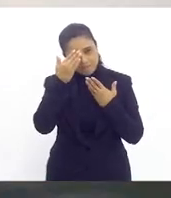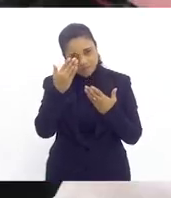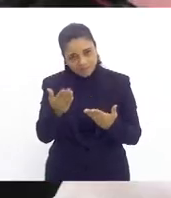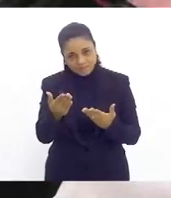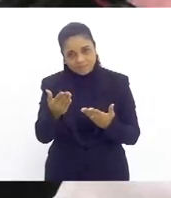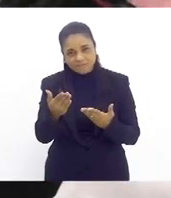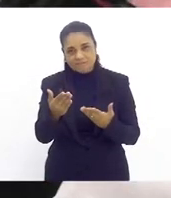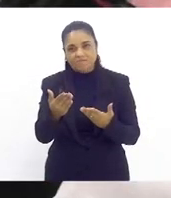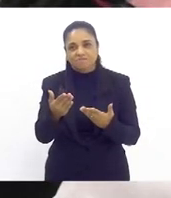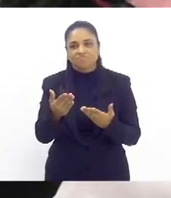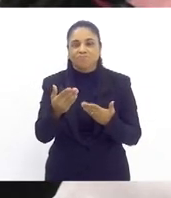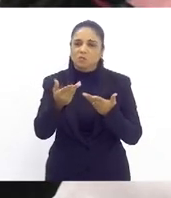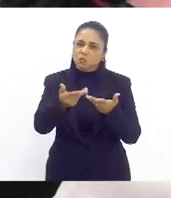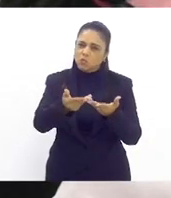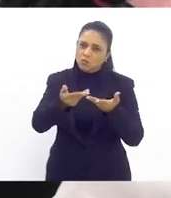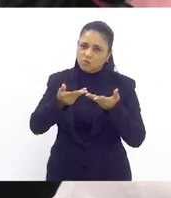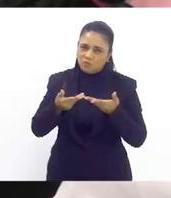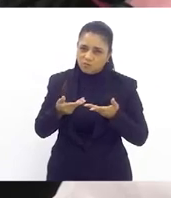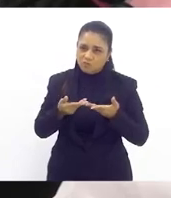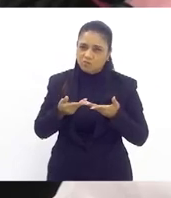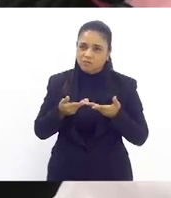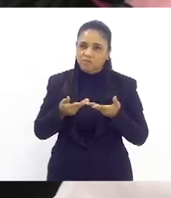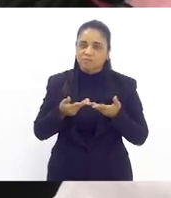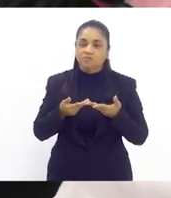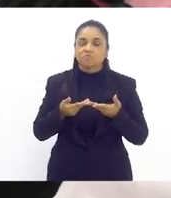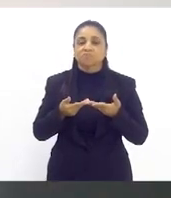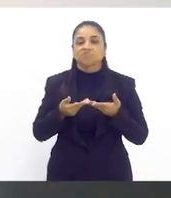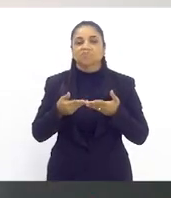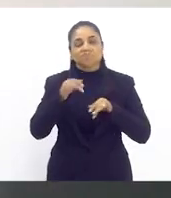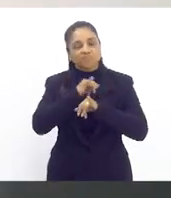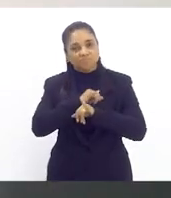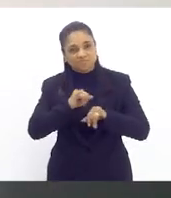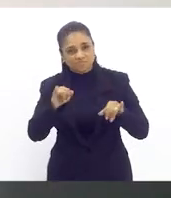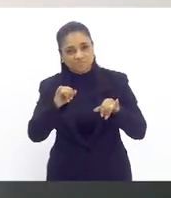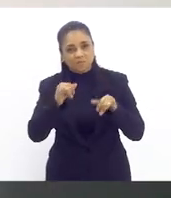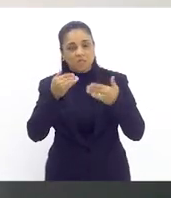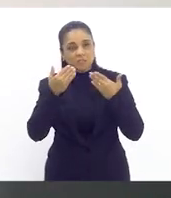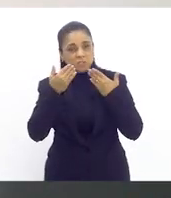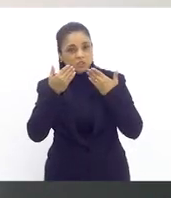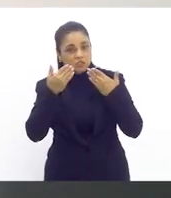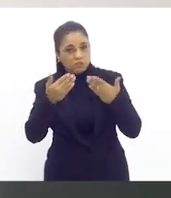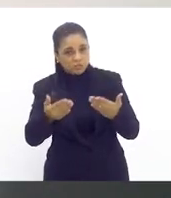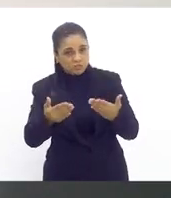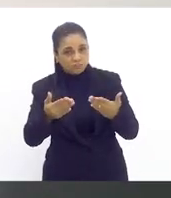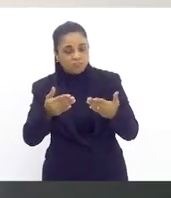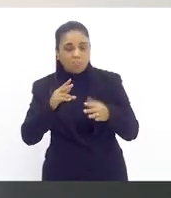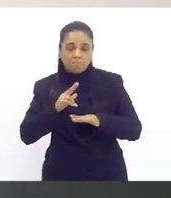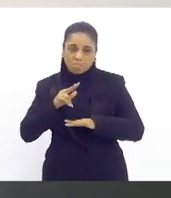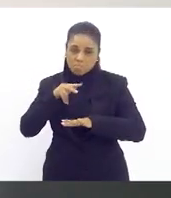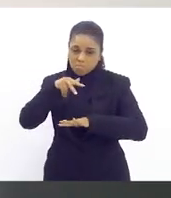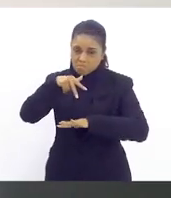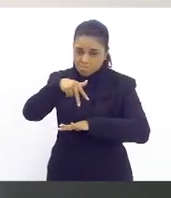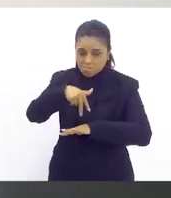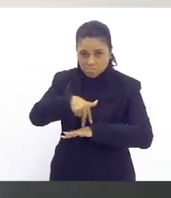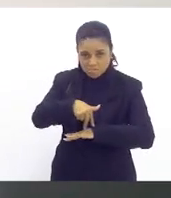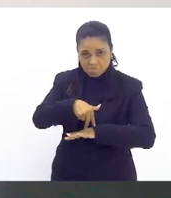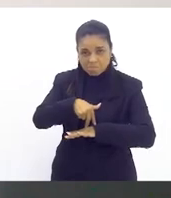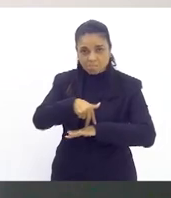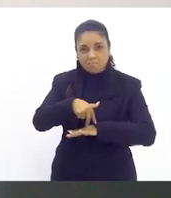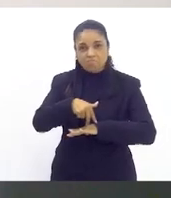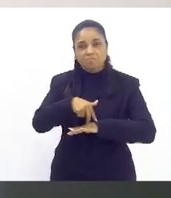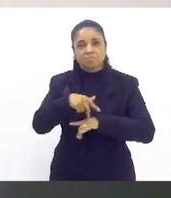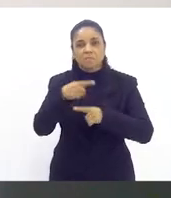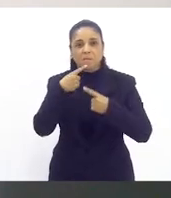obrigado por esse convite dizer que de fato a gente tá disposto a tal máximo presente e